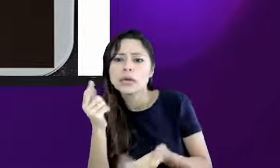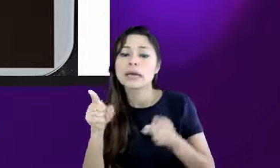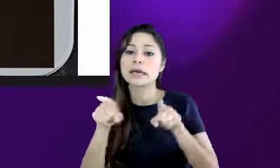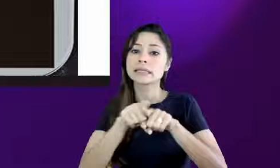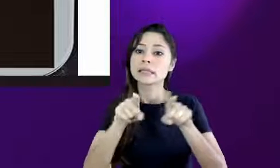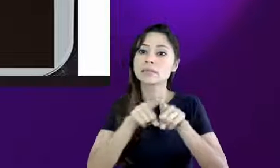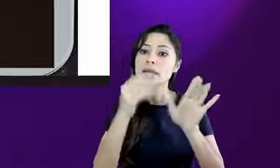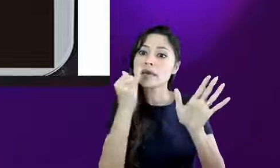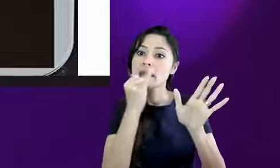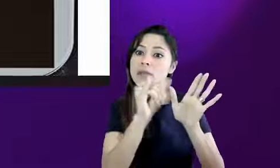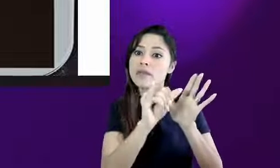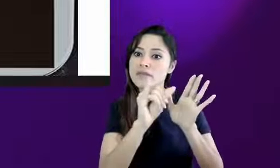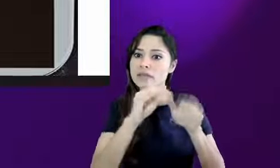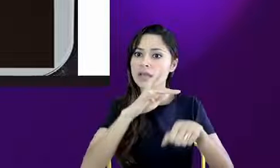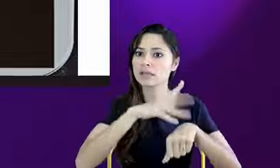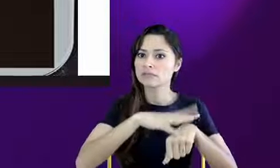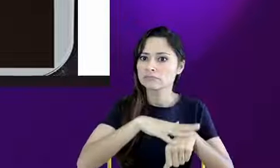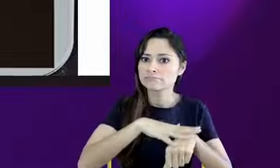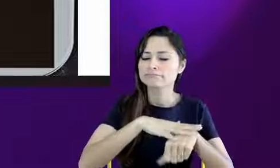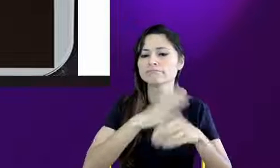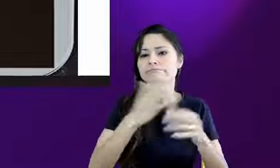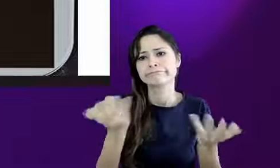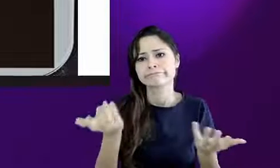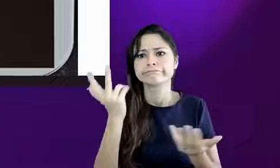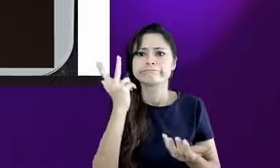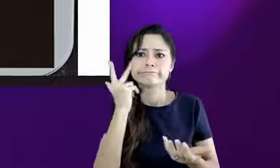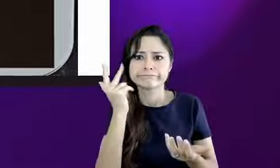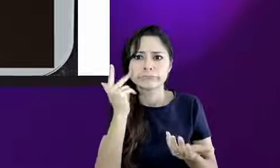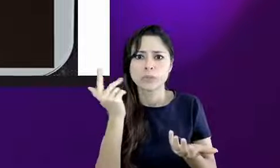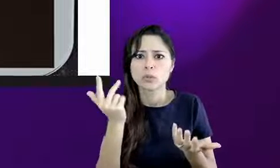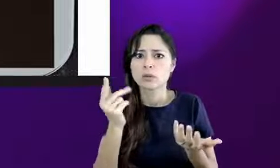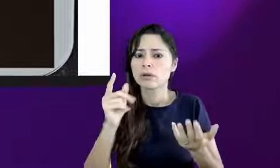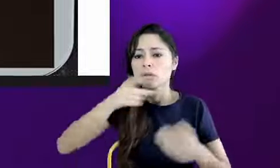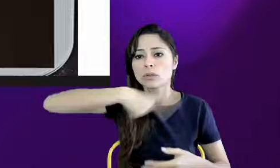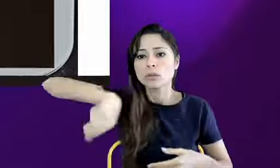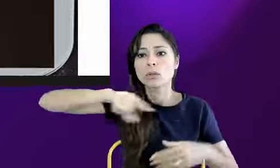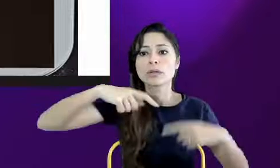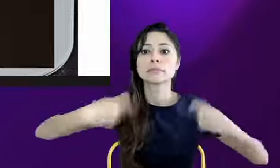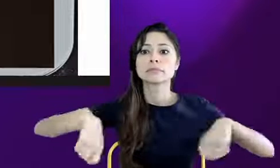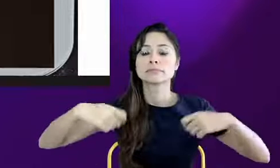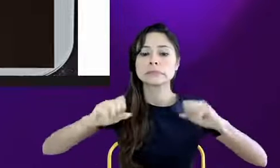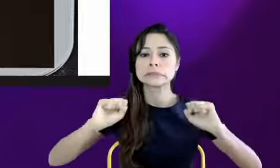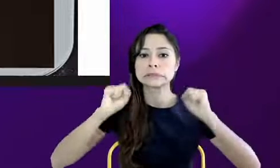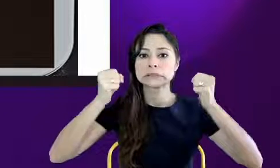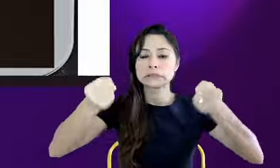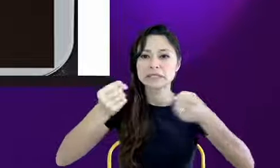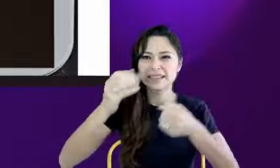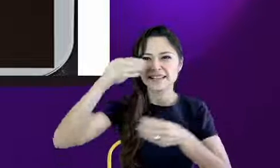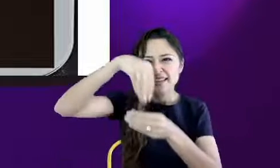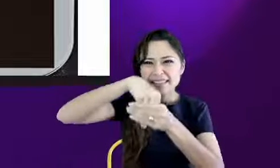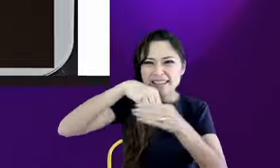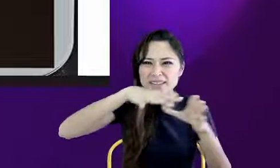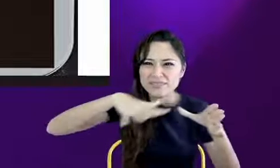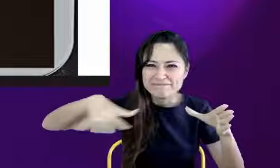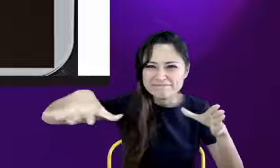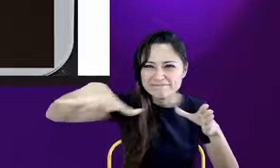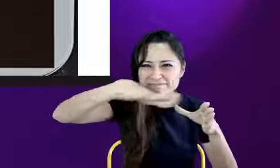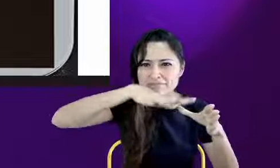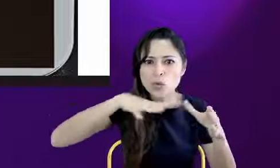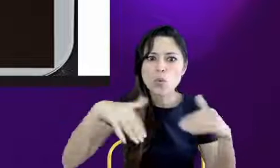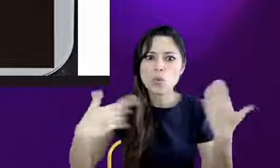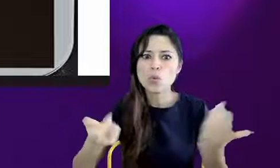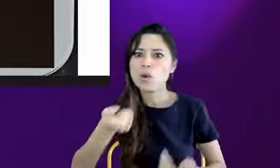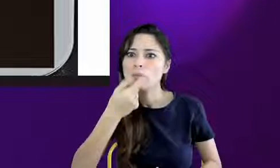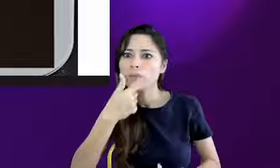convencional, é natural que nós tenhamos que exercitar, muitas vezes, dentro do contexto clínico, qual será a medicação